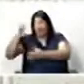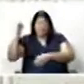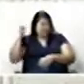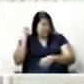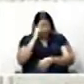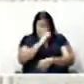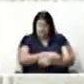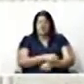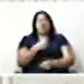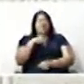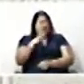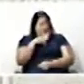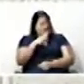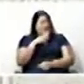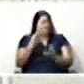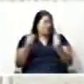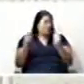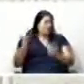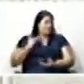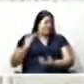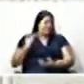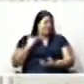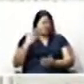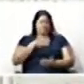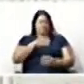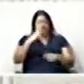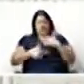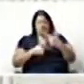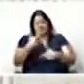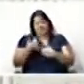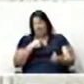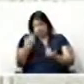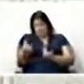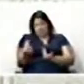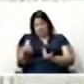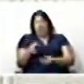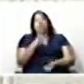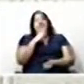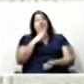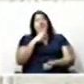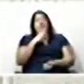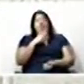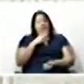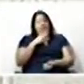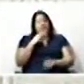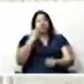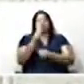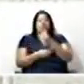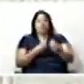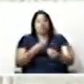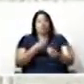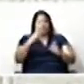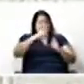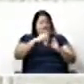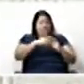dificuldade. Eu conheço muitos colegas meus, muitos, eu mesmo já fiz isso, mas conheço muitos que botou o doente no próprio